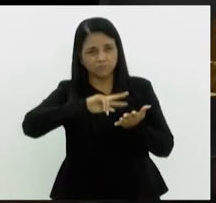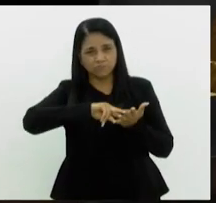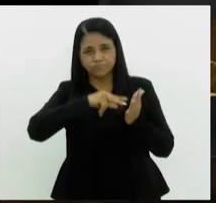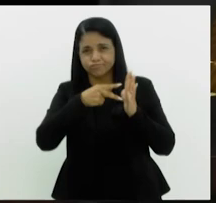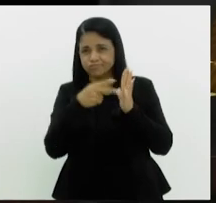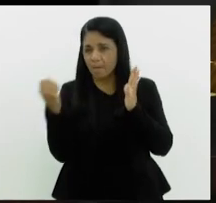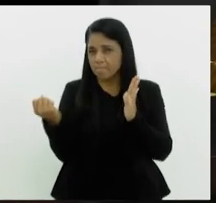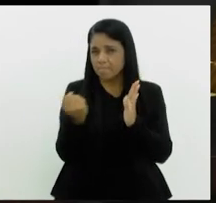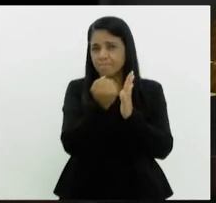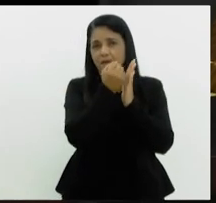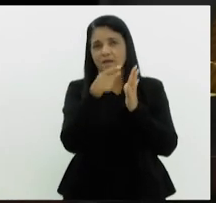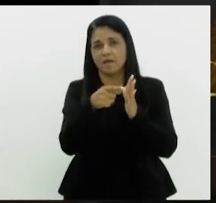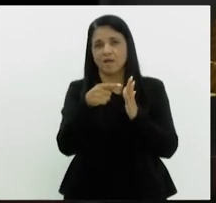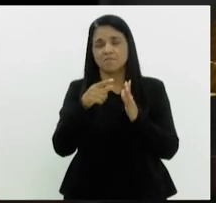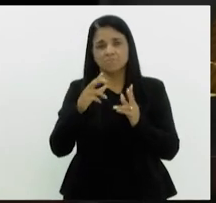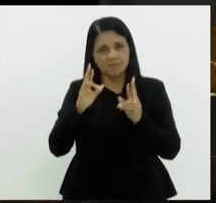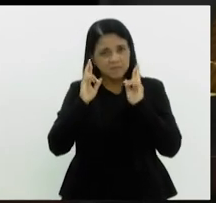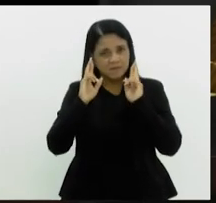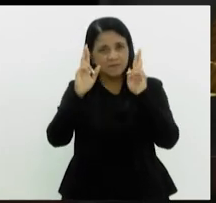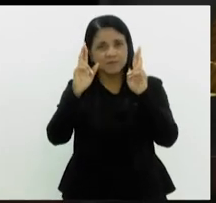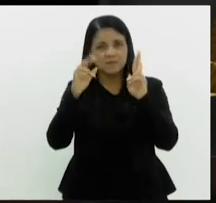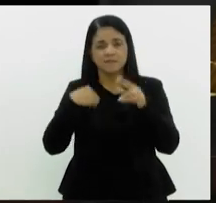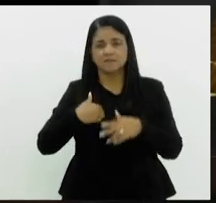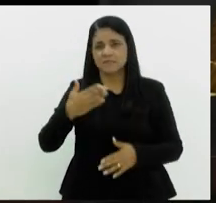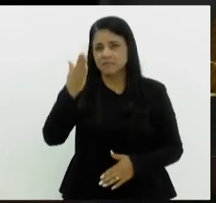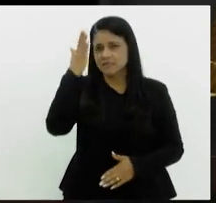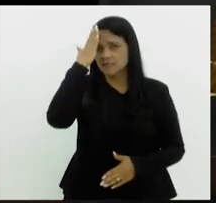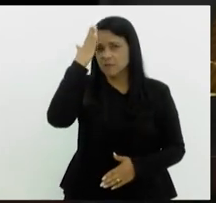ética, generosidade e sabedoria.